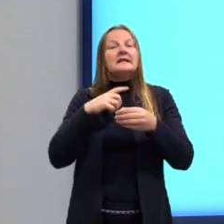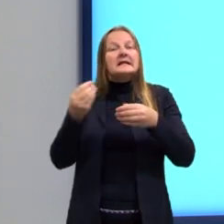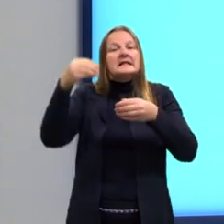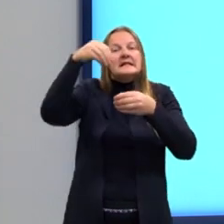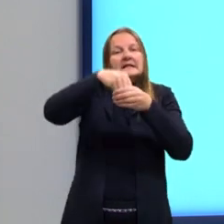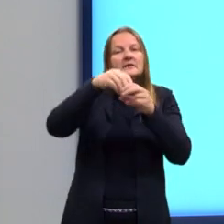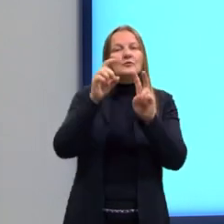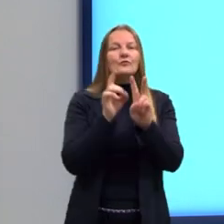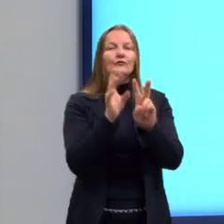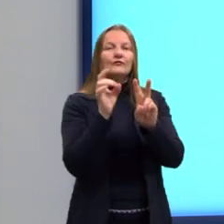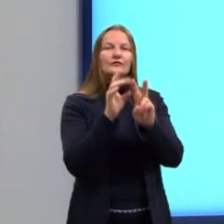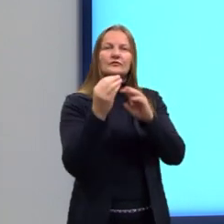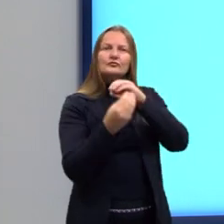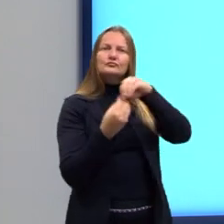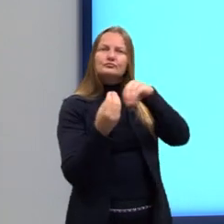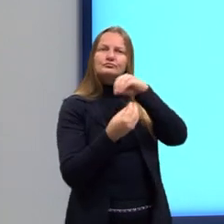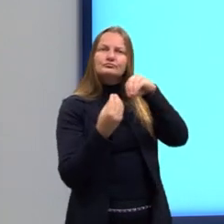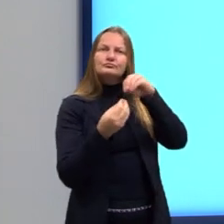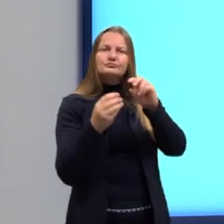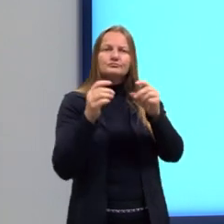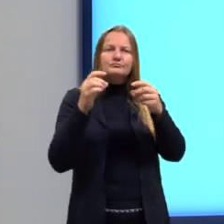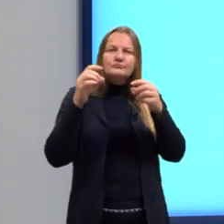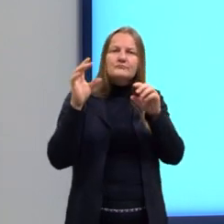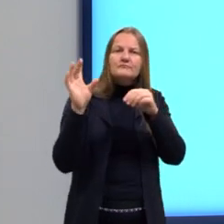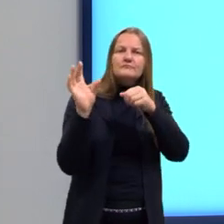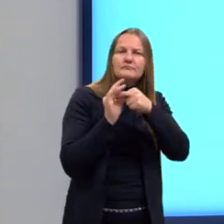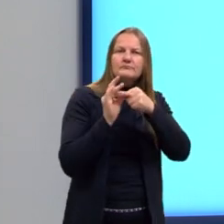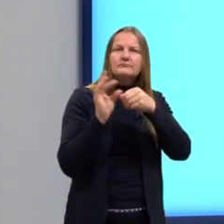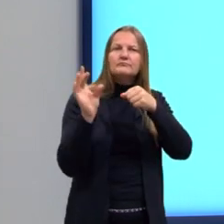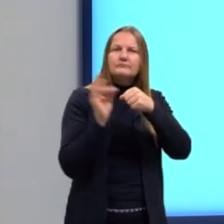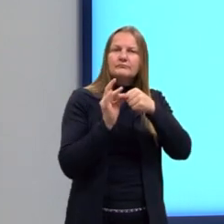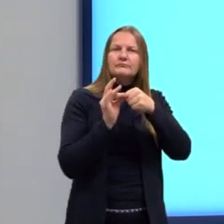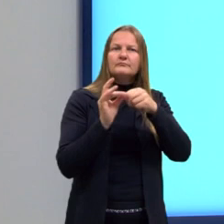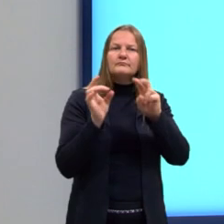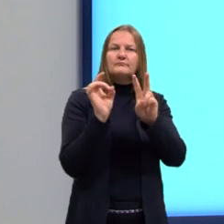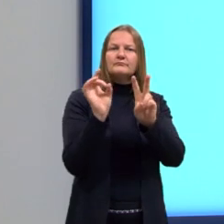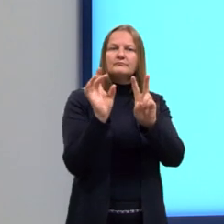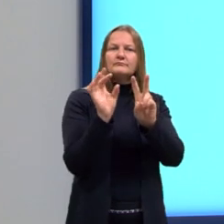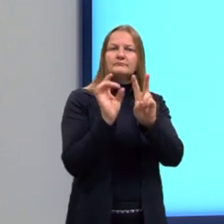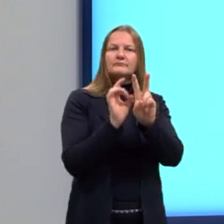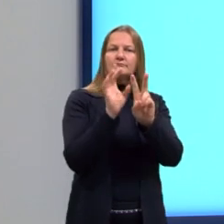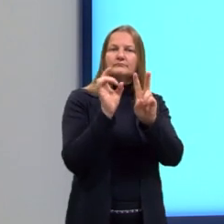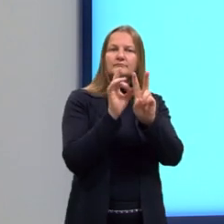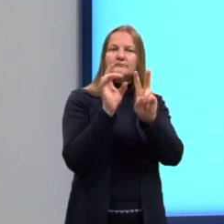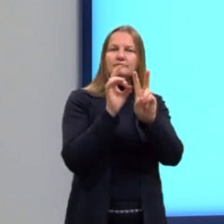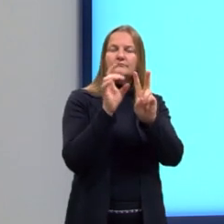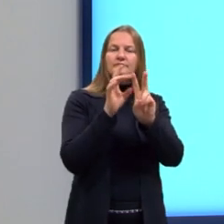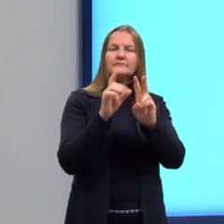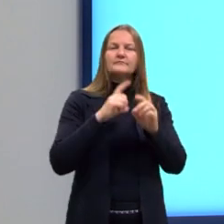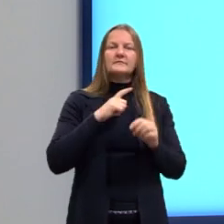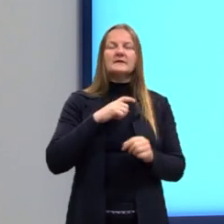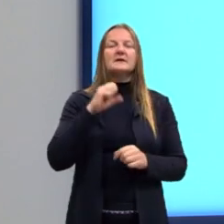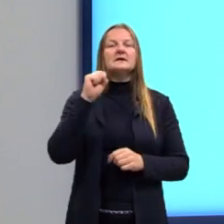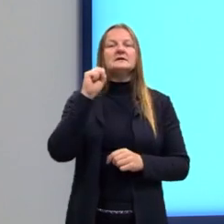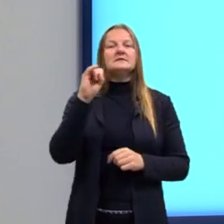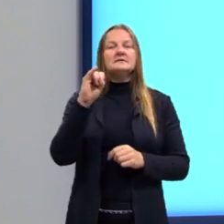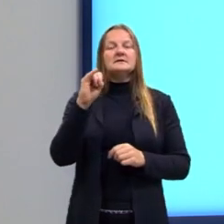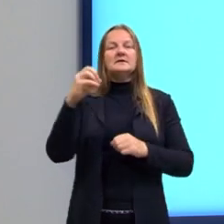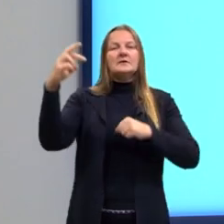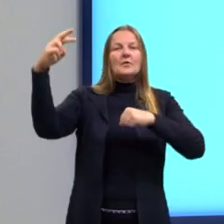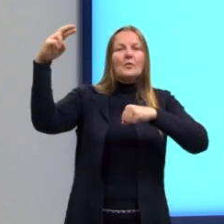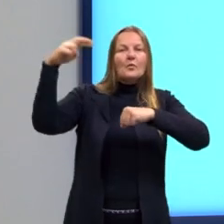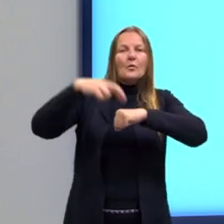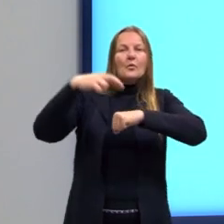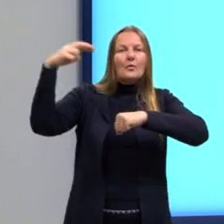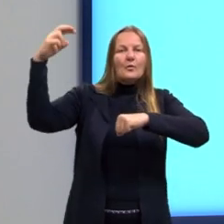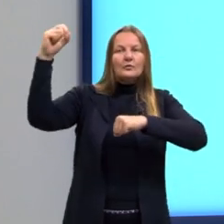da lente tá na lente de grau normal quando submetida a presença da radiação ultravioleta que